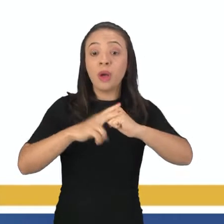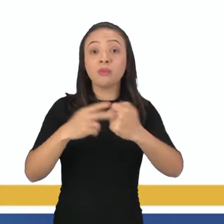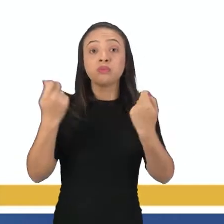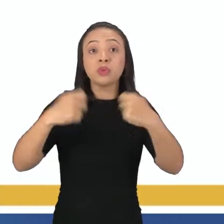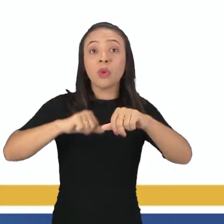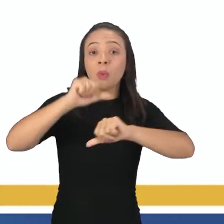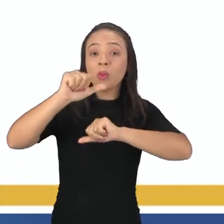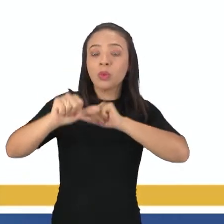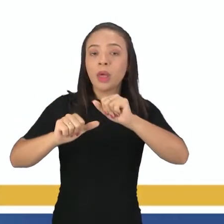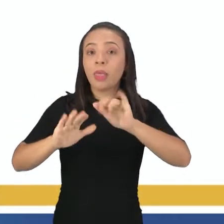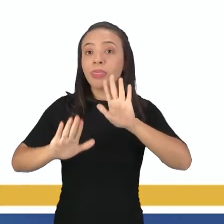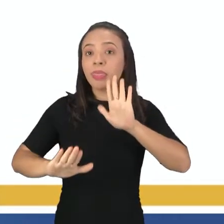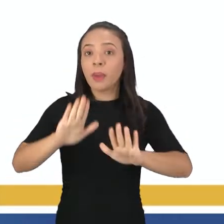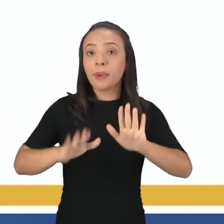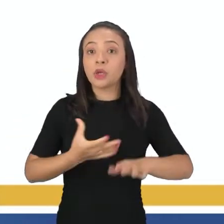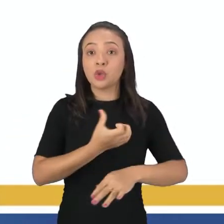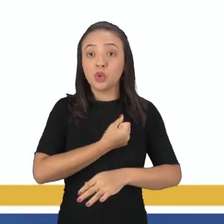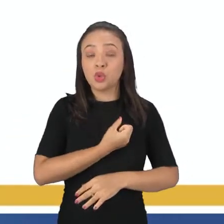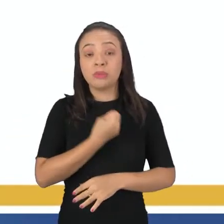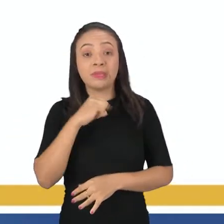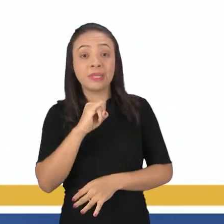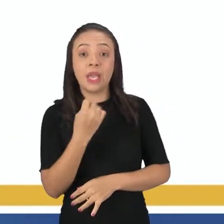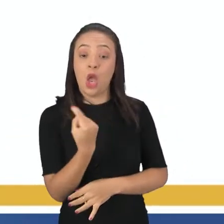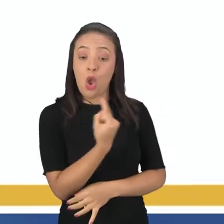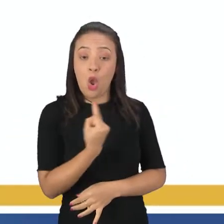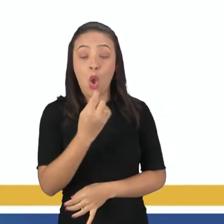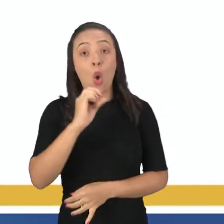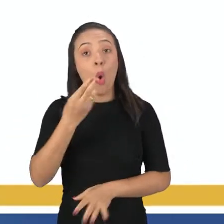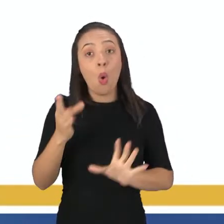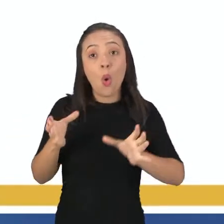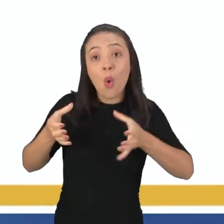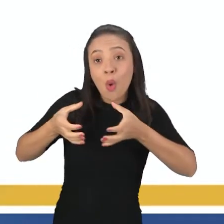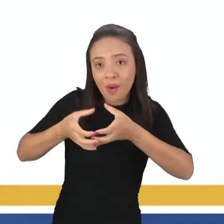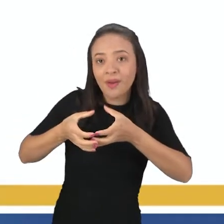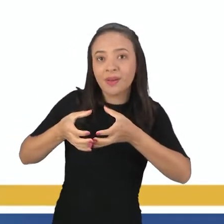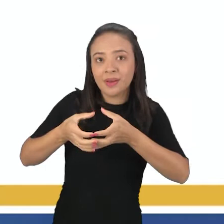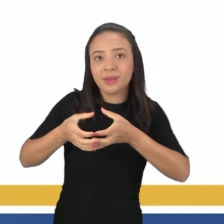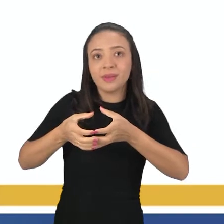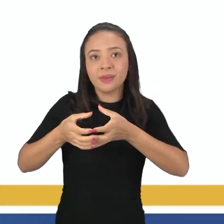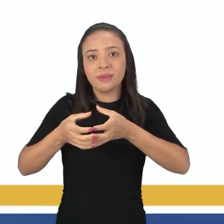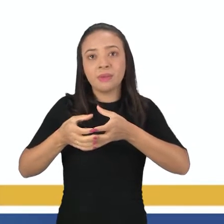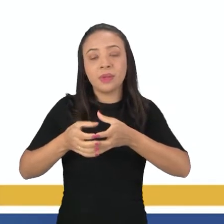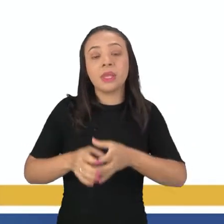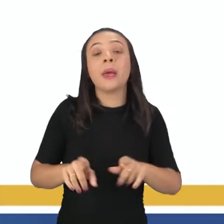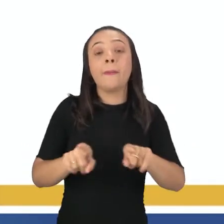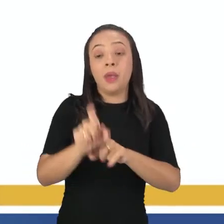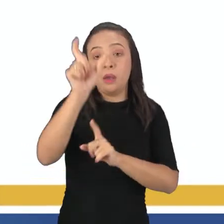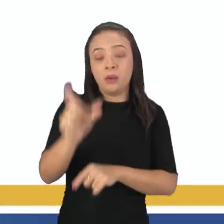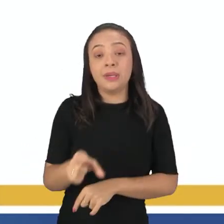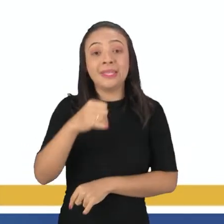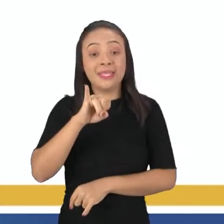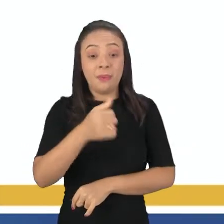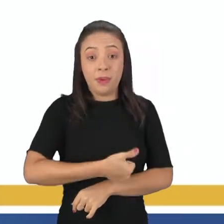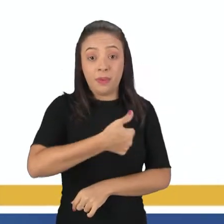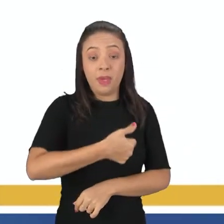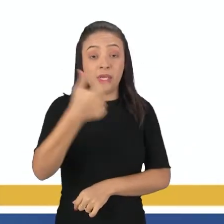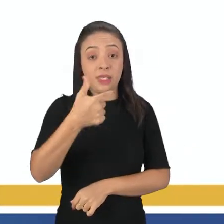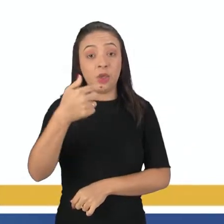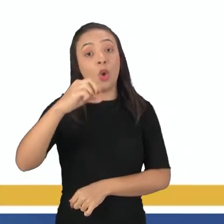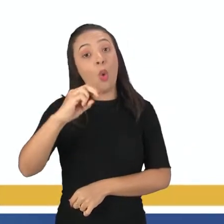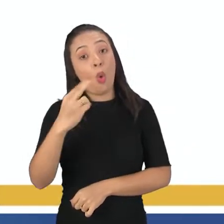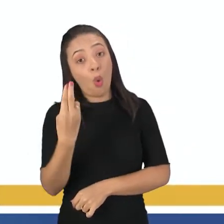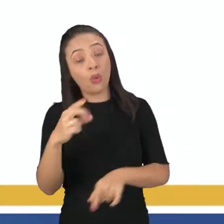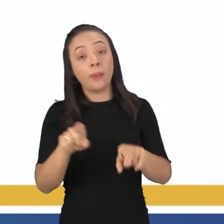variar de acordo com o número, singular ou plural, com a pessoa do sujeito, primeira, segunda ou terceira